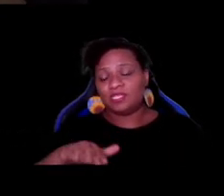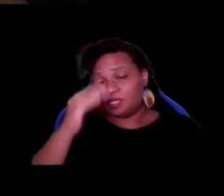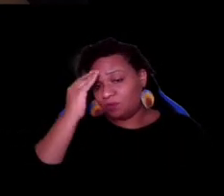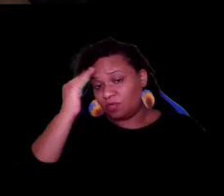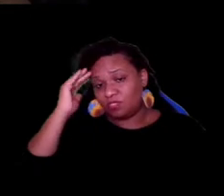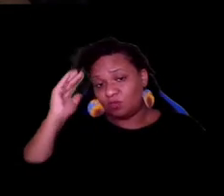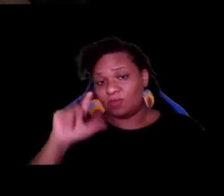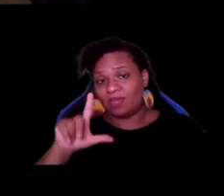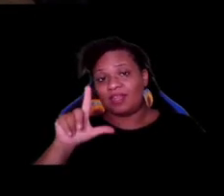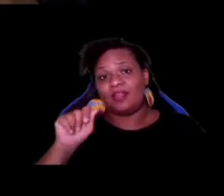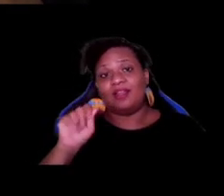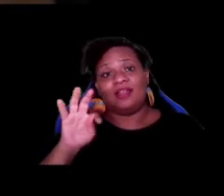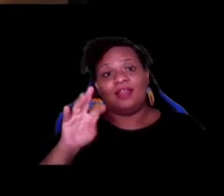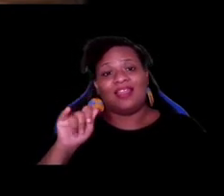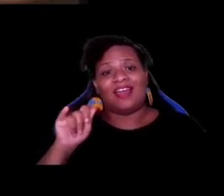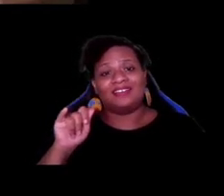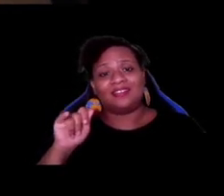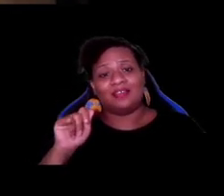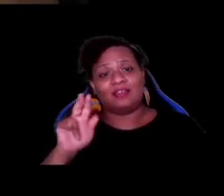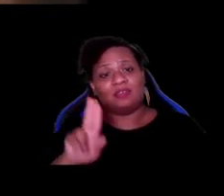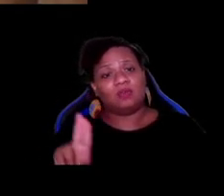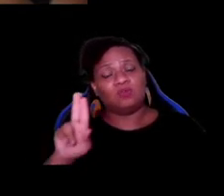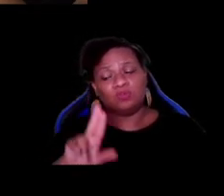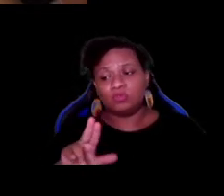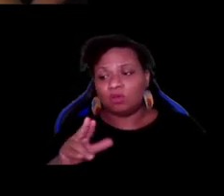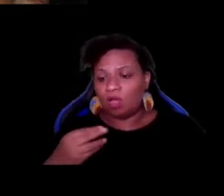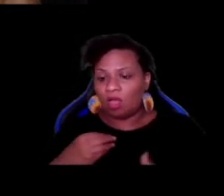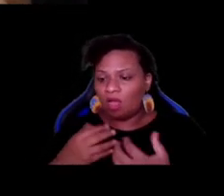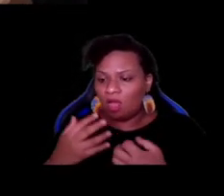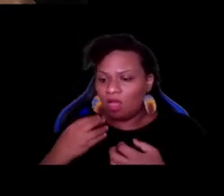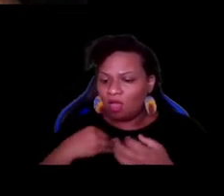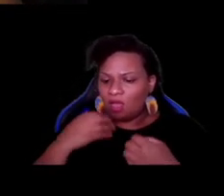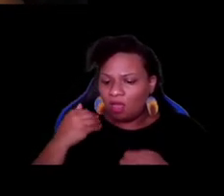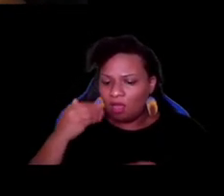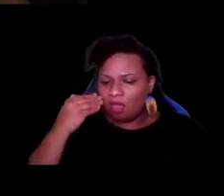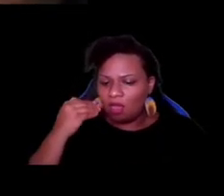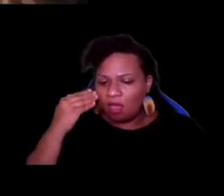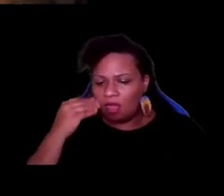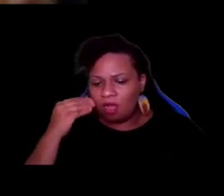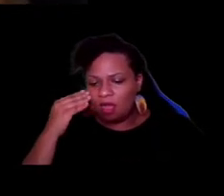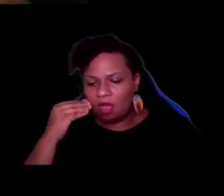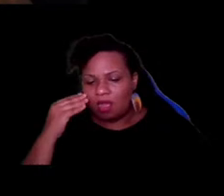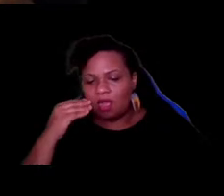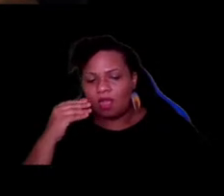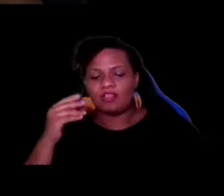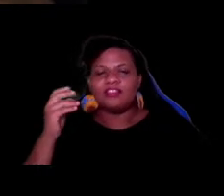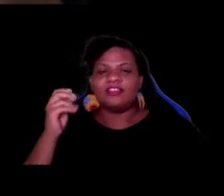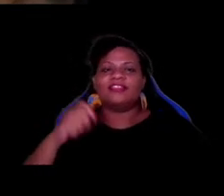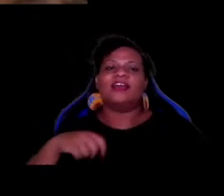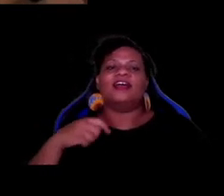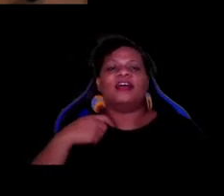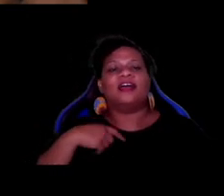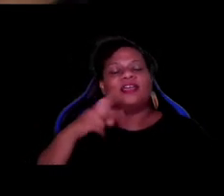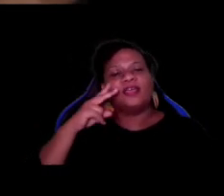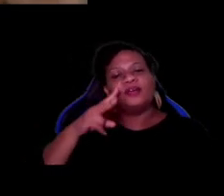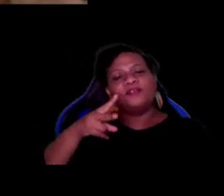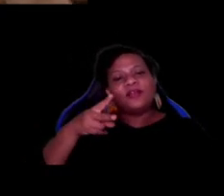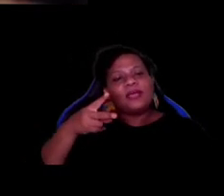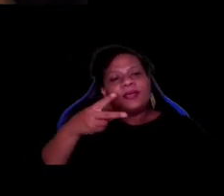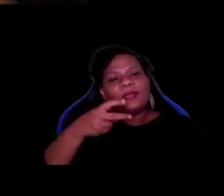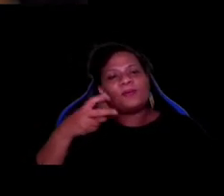Né, e isso foi que foi me trazendo, né, a perspectiva e